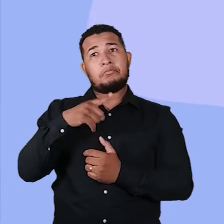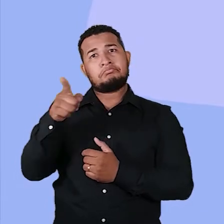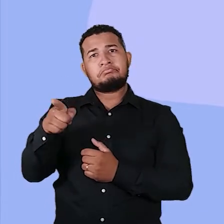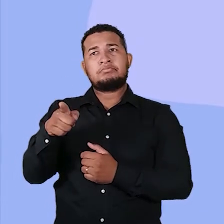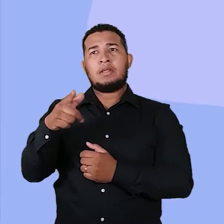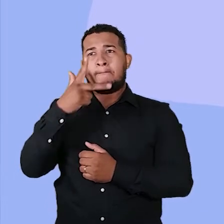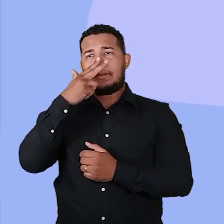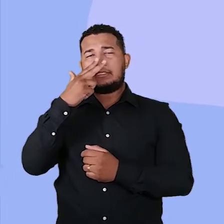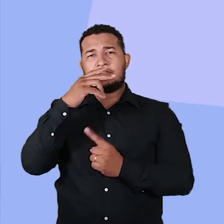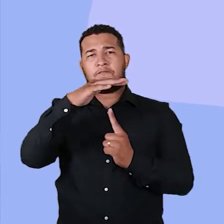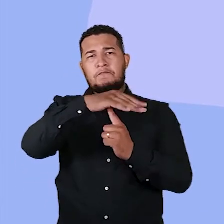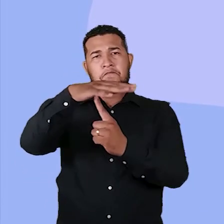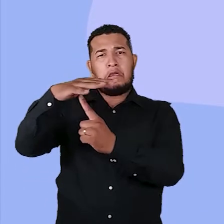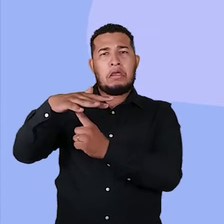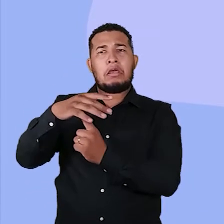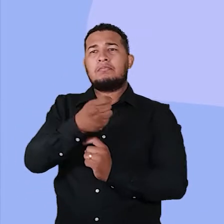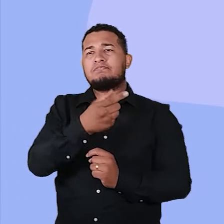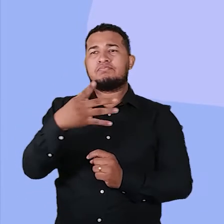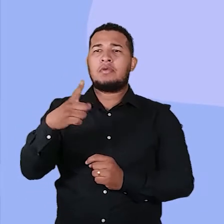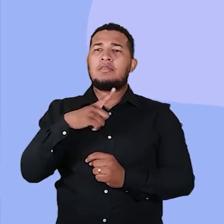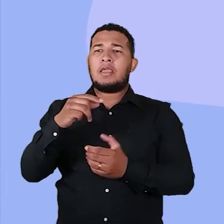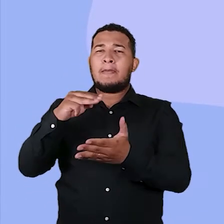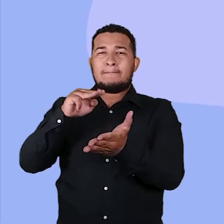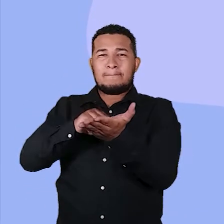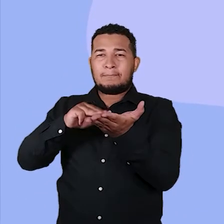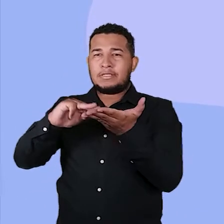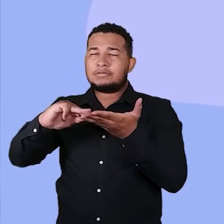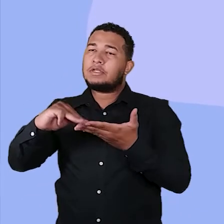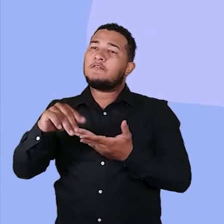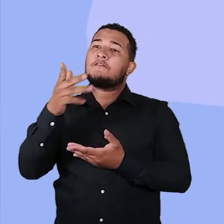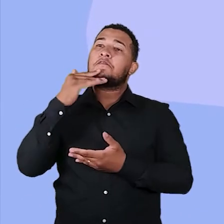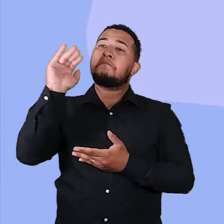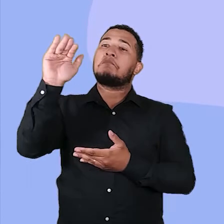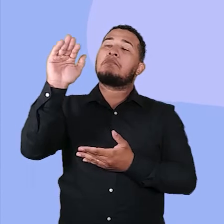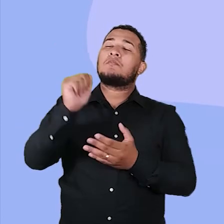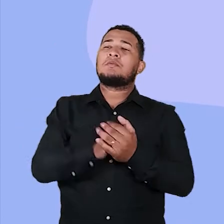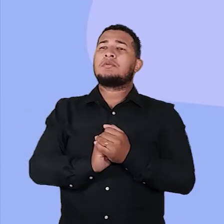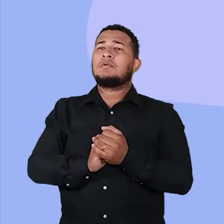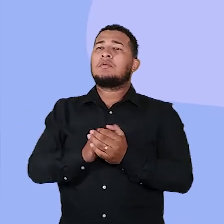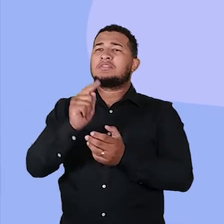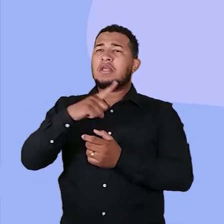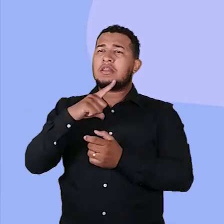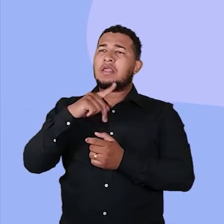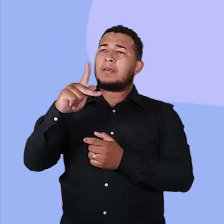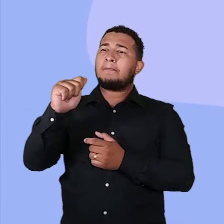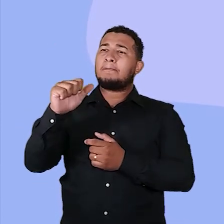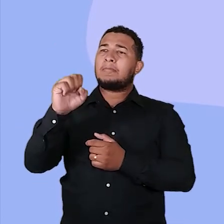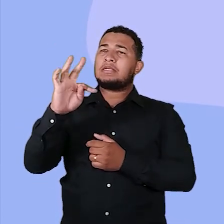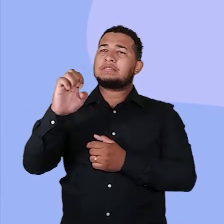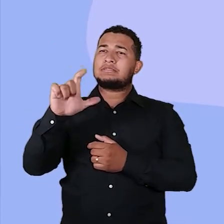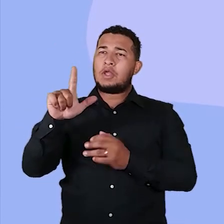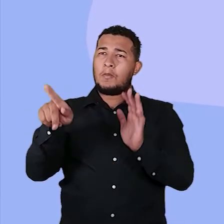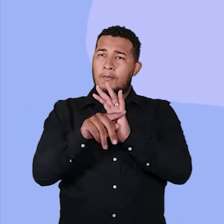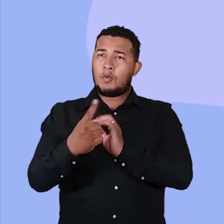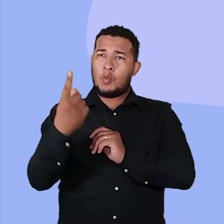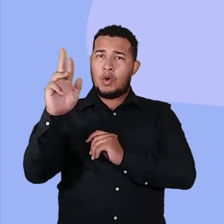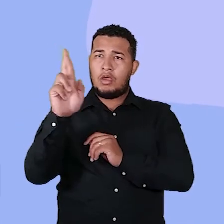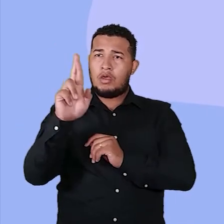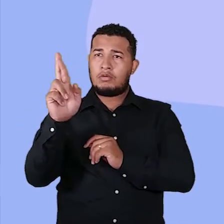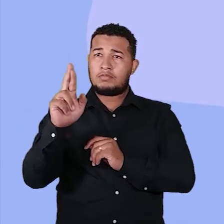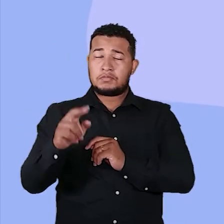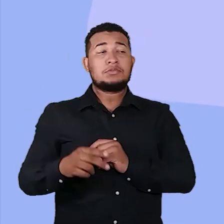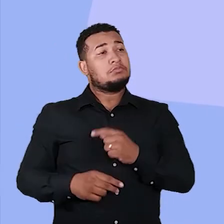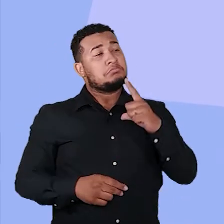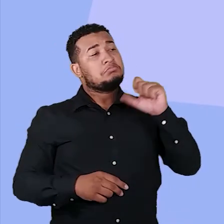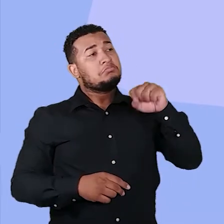né, possivelmente numa feira, tem ali uma banquinha de pastel, e ele fala assim, você tem pastel de R$1?